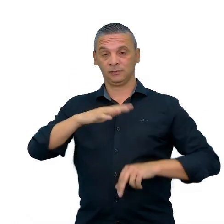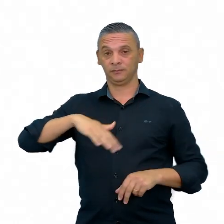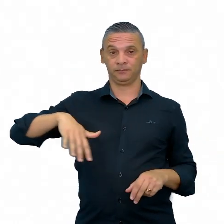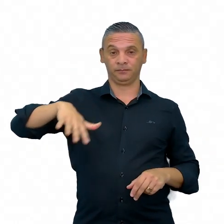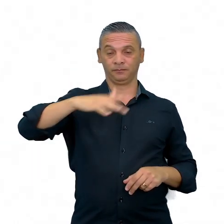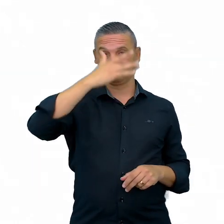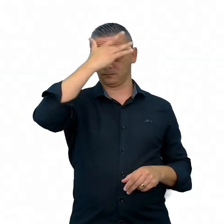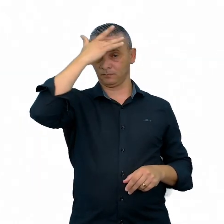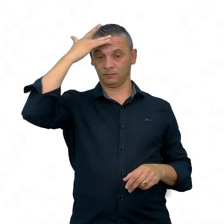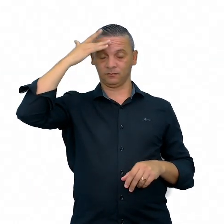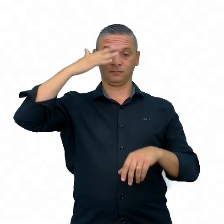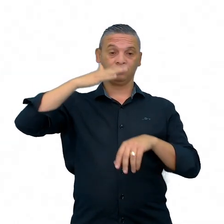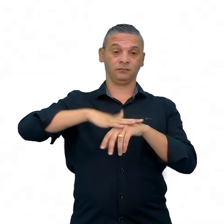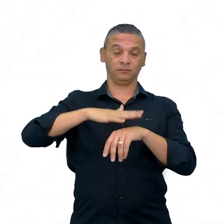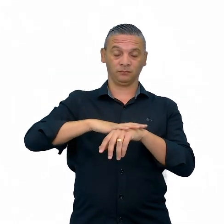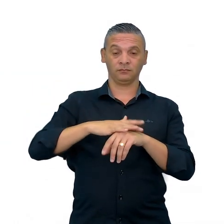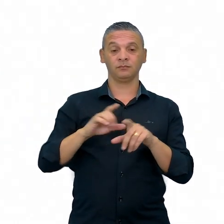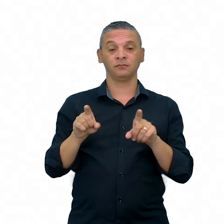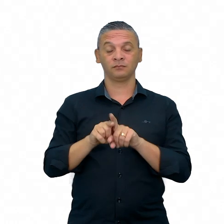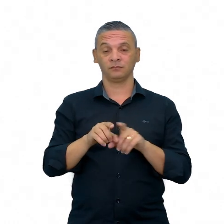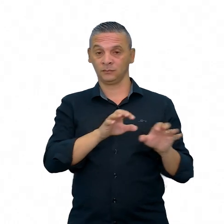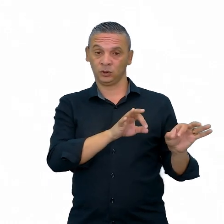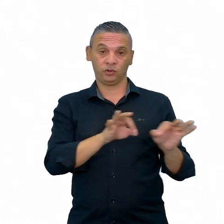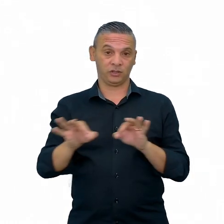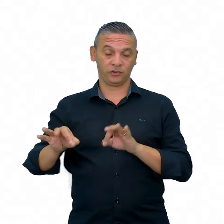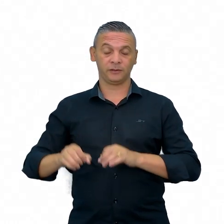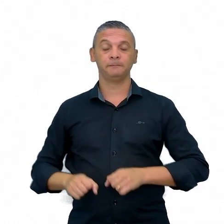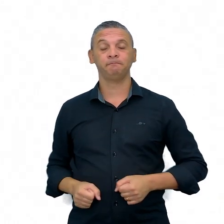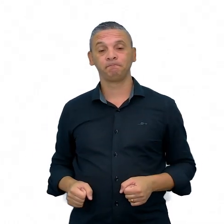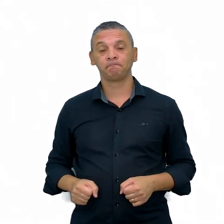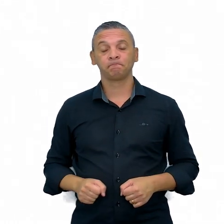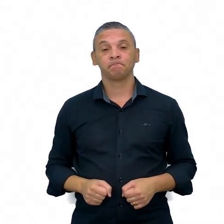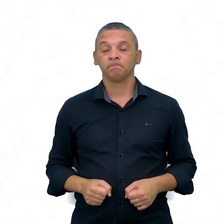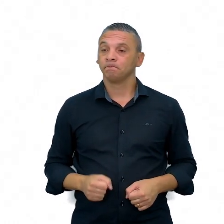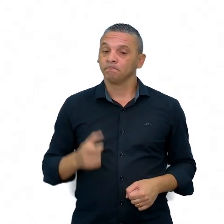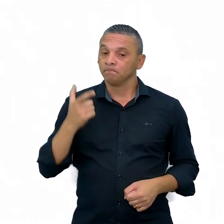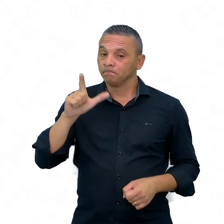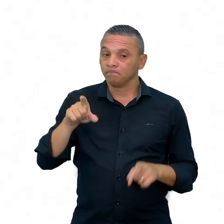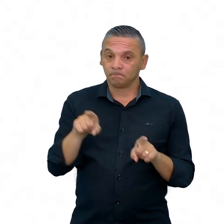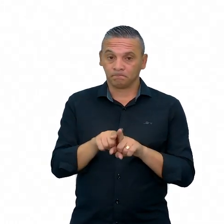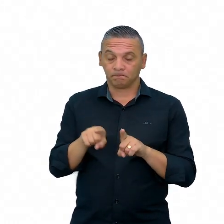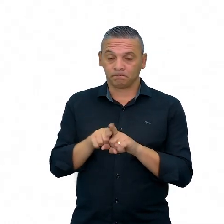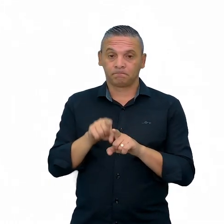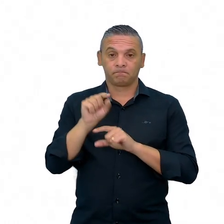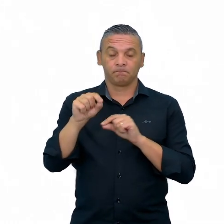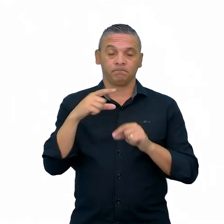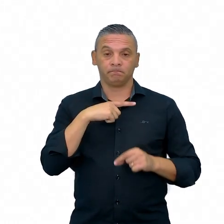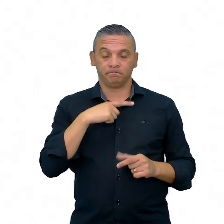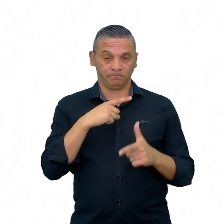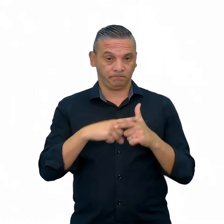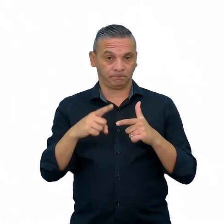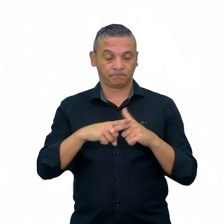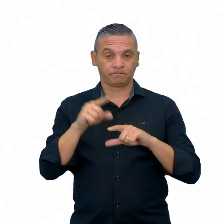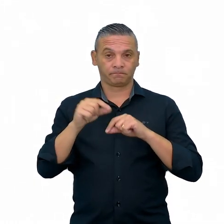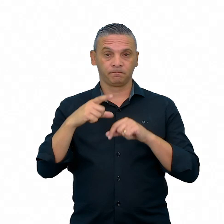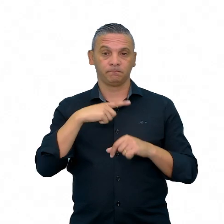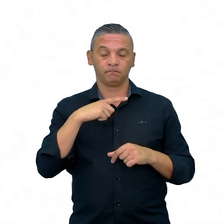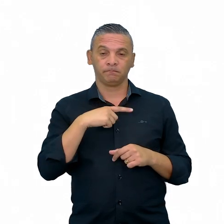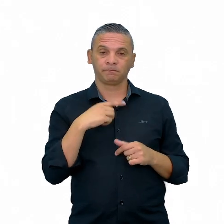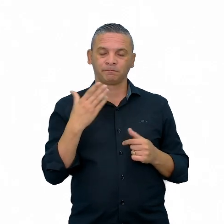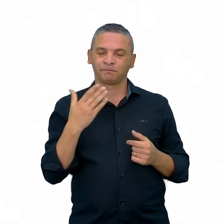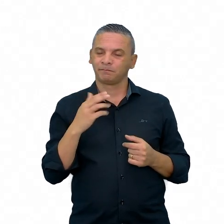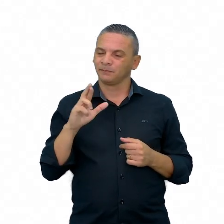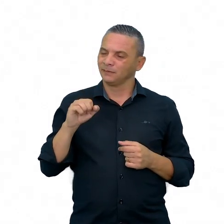matemática e o nosso cotidiano. Também modelar essa situação-problema que envolve o conceito